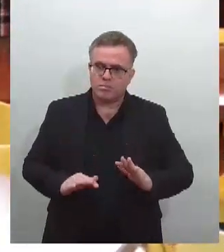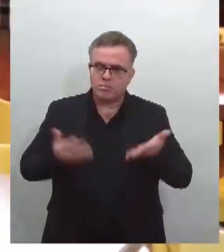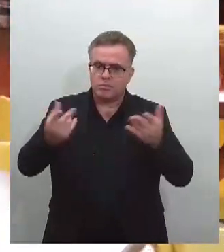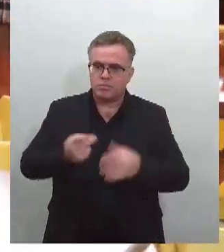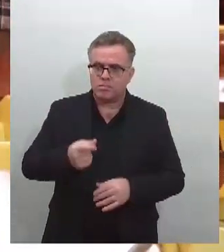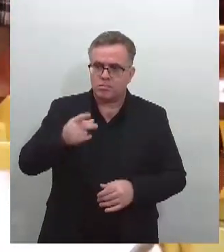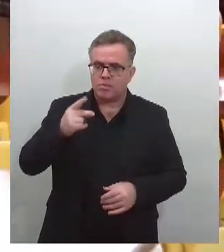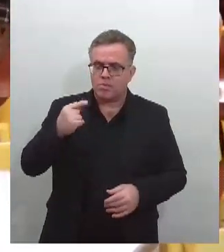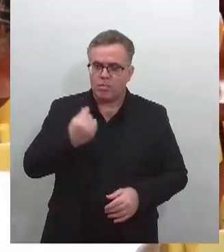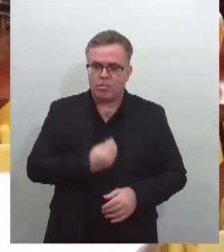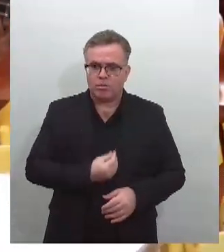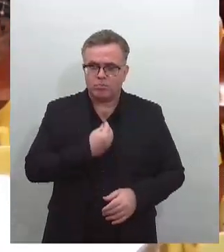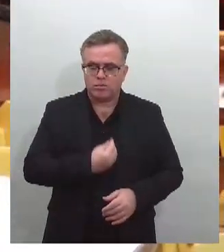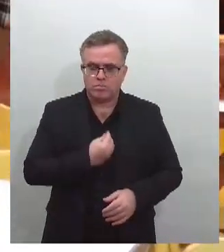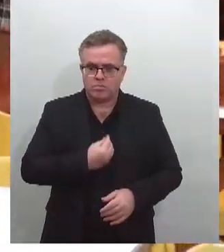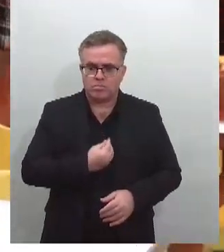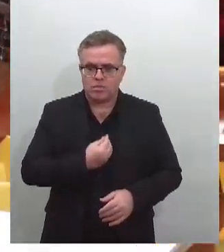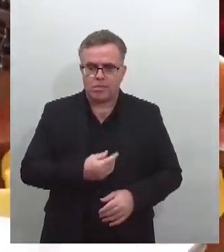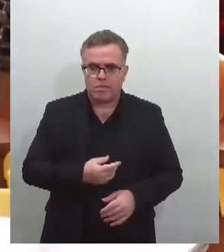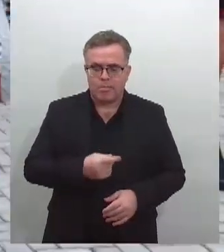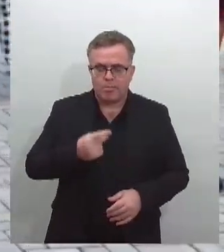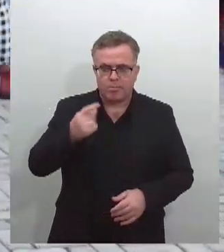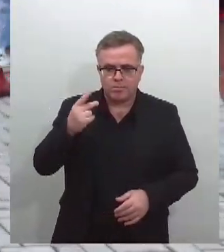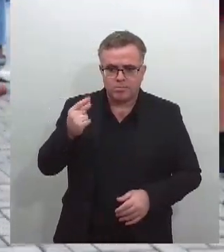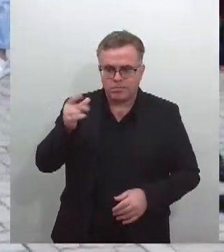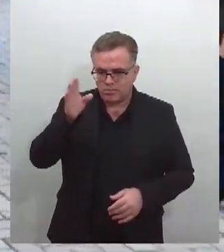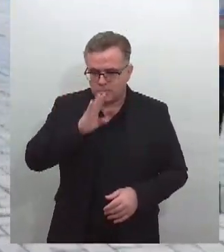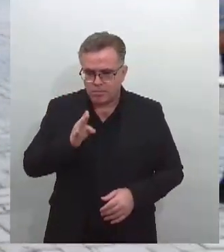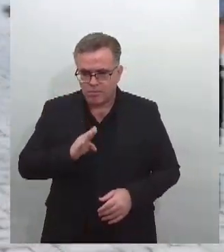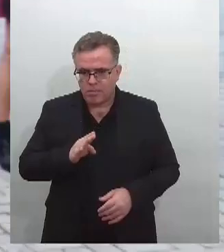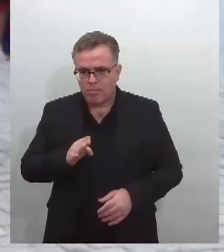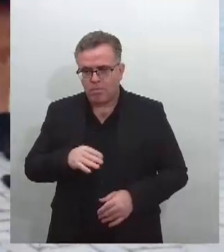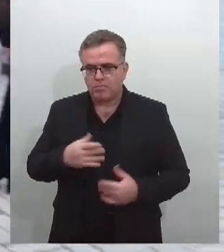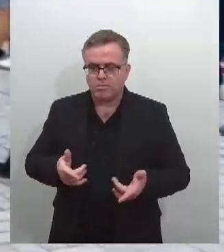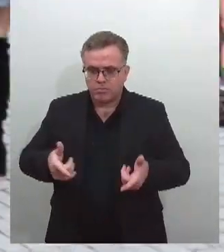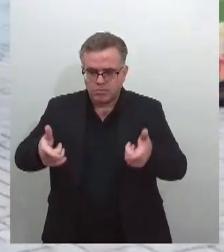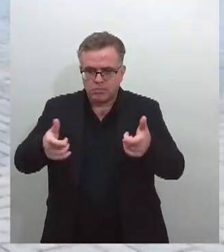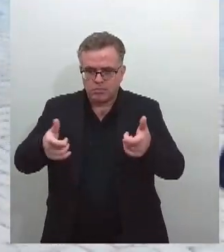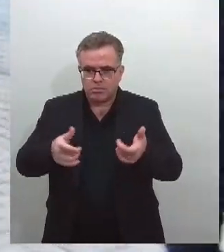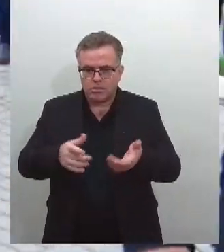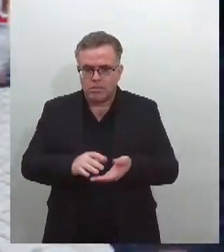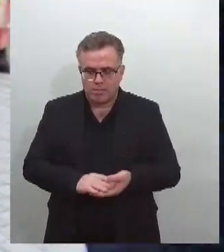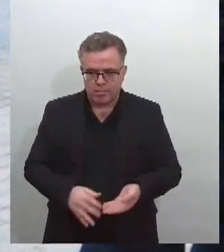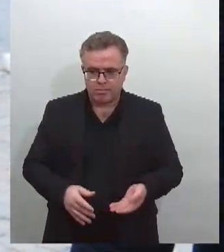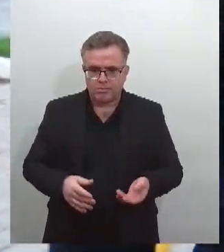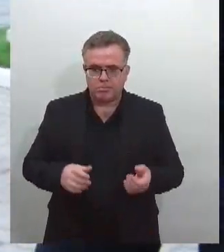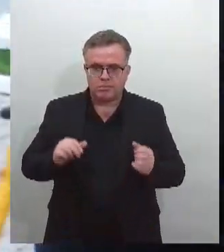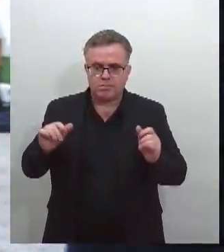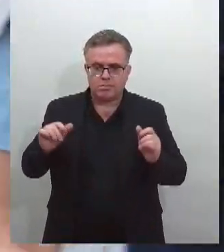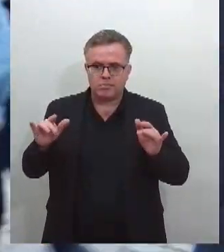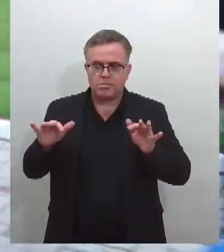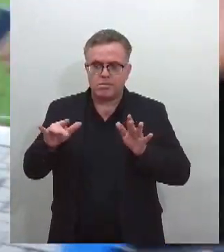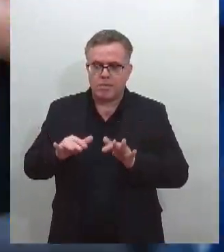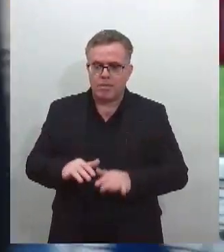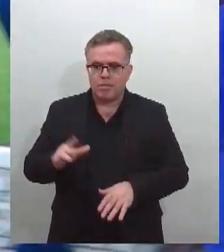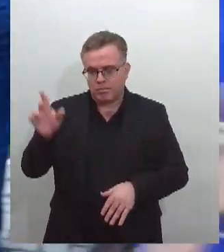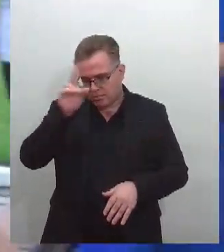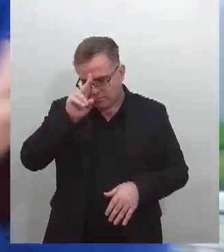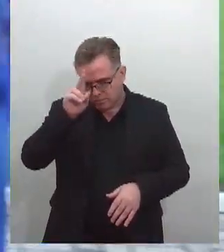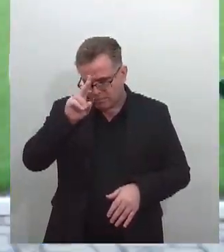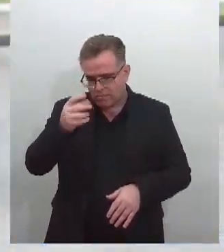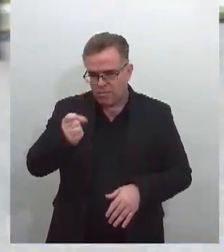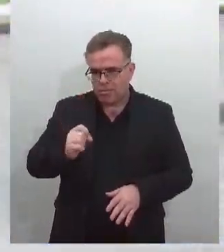as festas juninas da época do Brasil Império. A atmosfera única que mesclou história e cultura de Sergipe